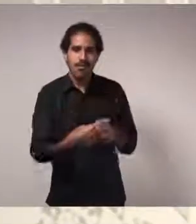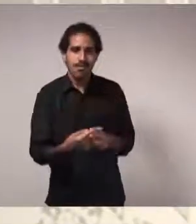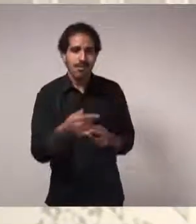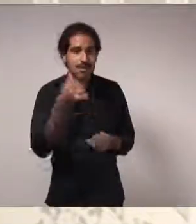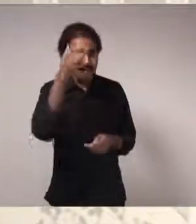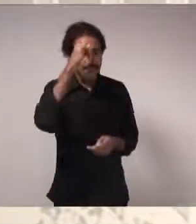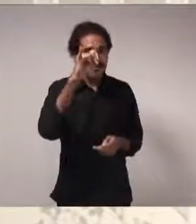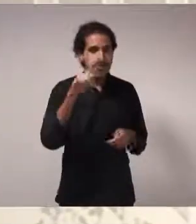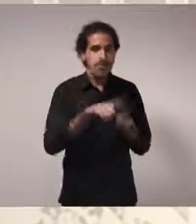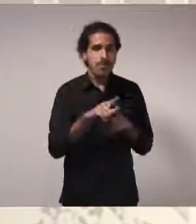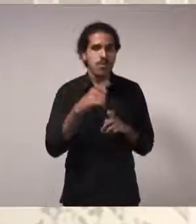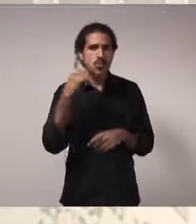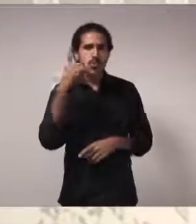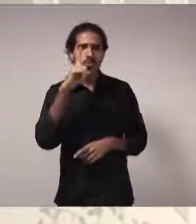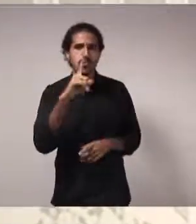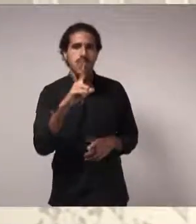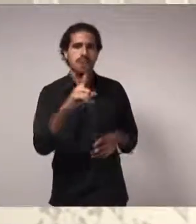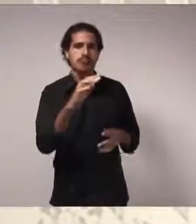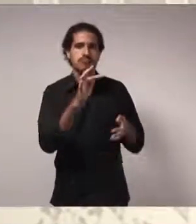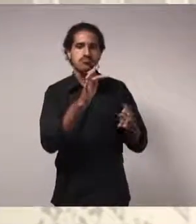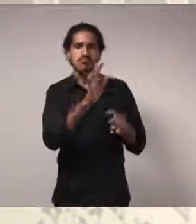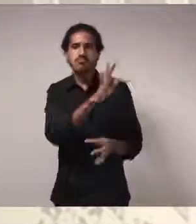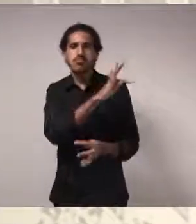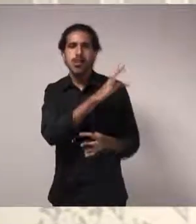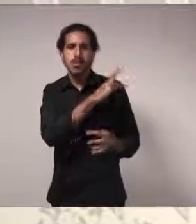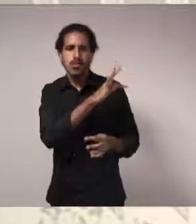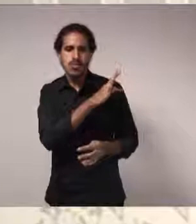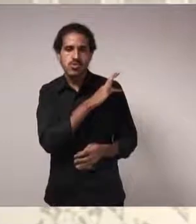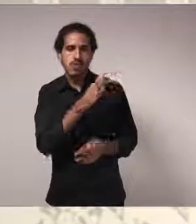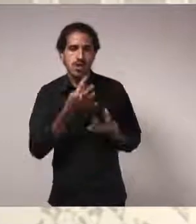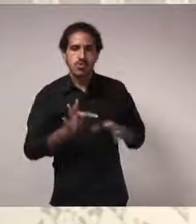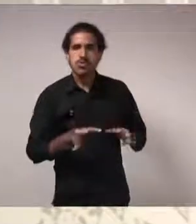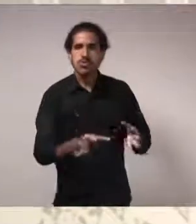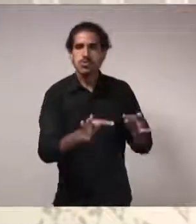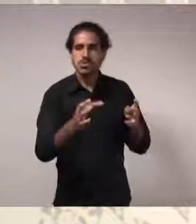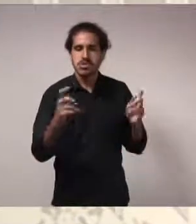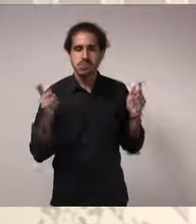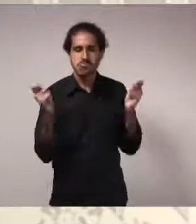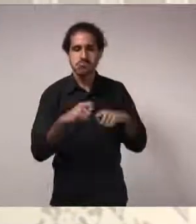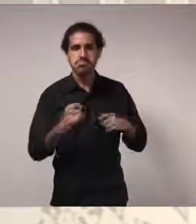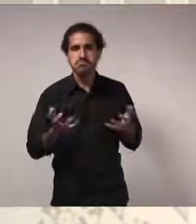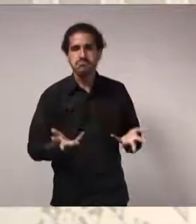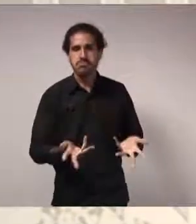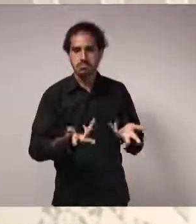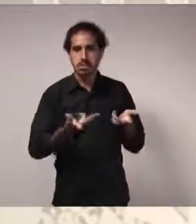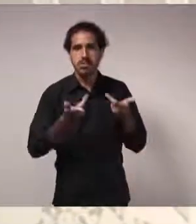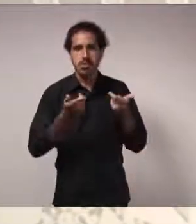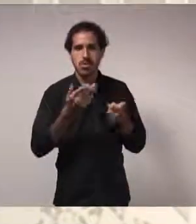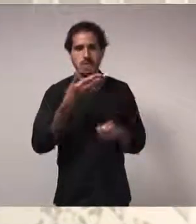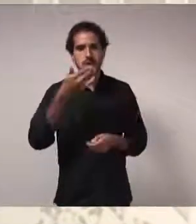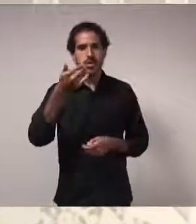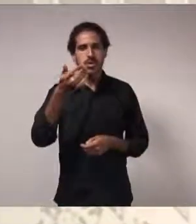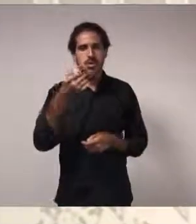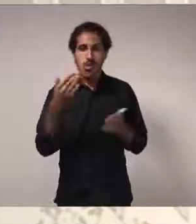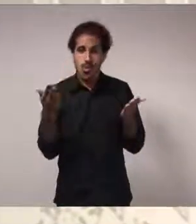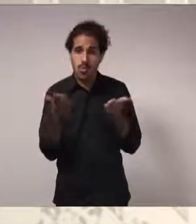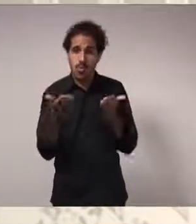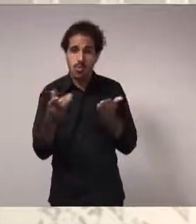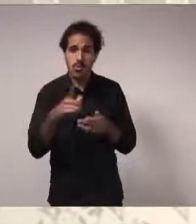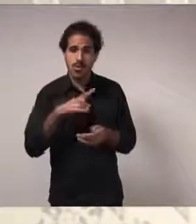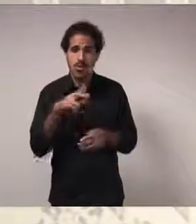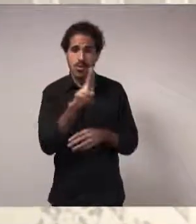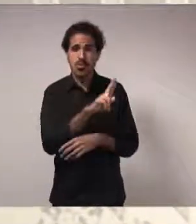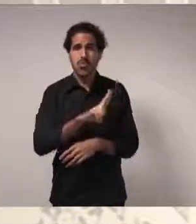você consegue equipamentos de maior porte que têm maior eficiência. Hoje nós estamos falando de um